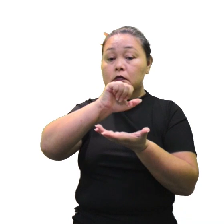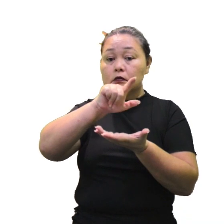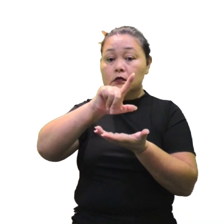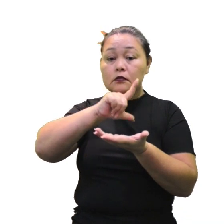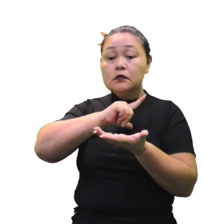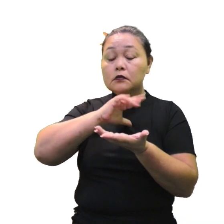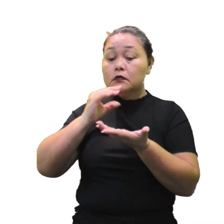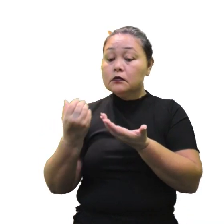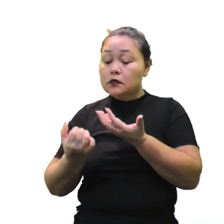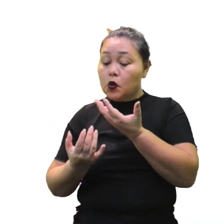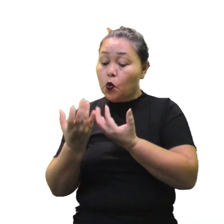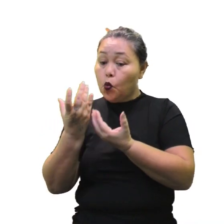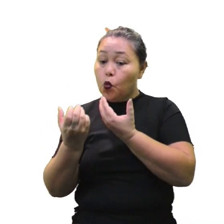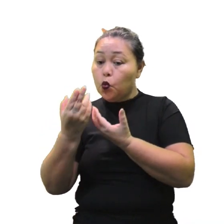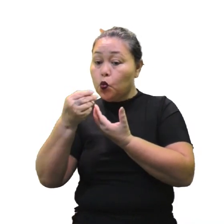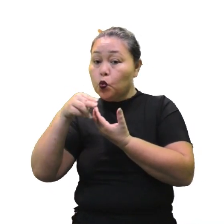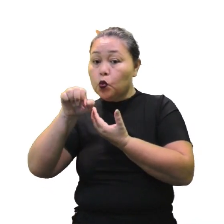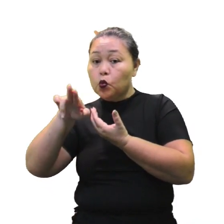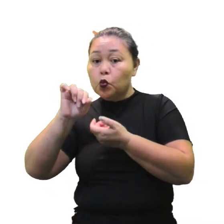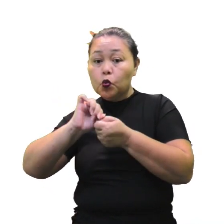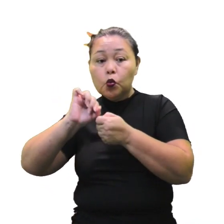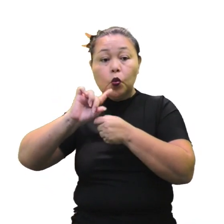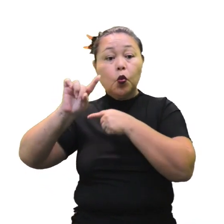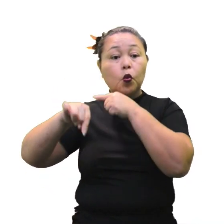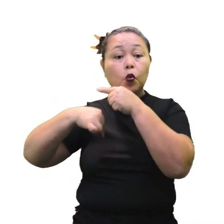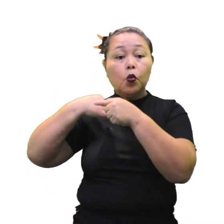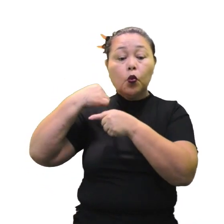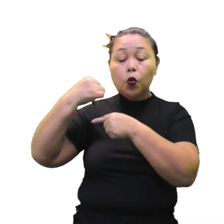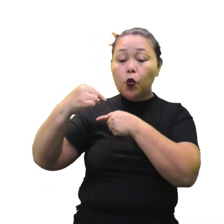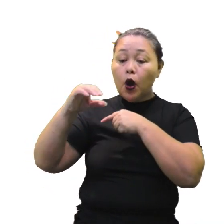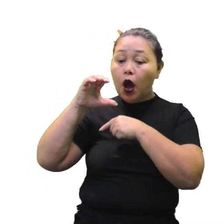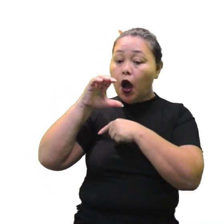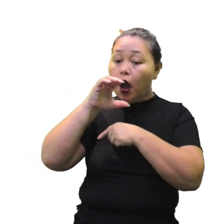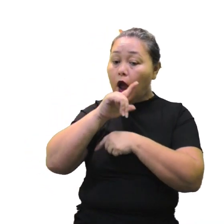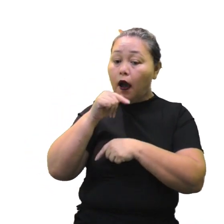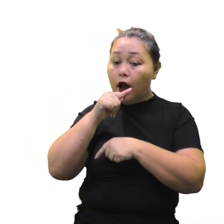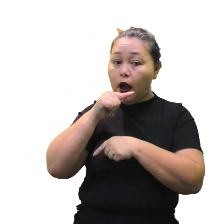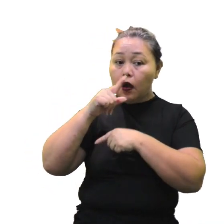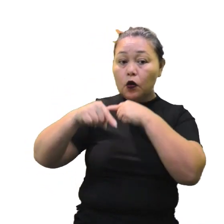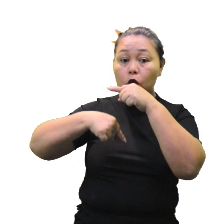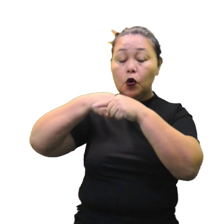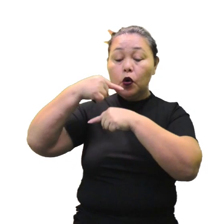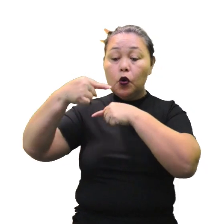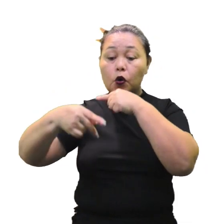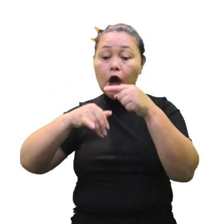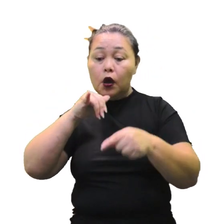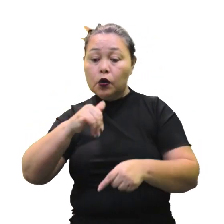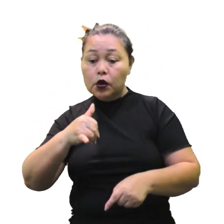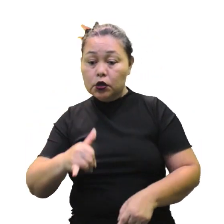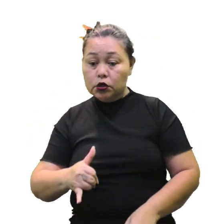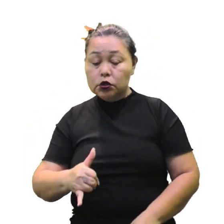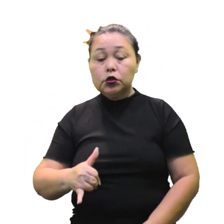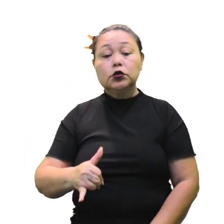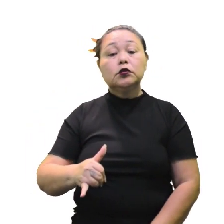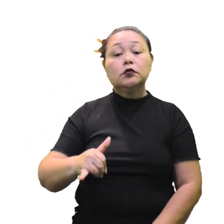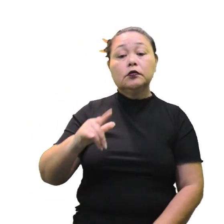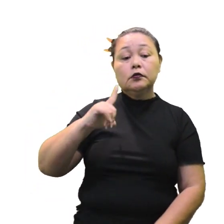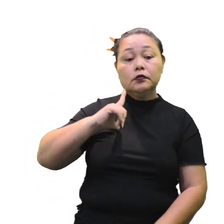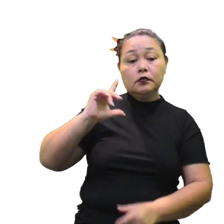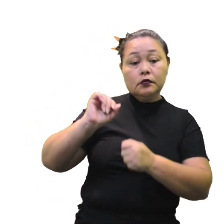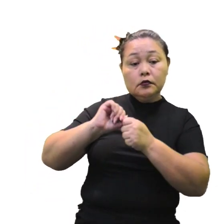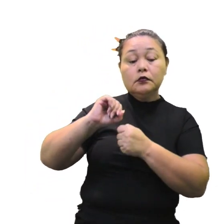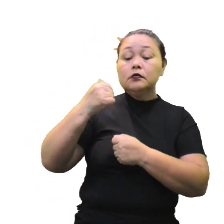que enriquece o urânio para aquecer a água e mover as turbinas, gerando energia elétrica. Estamos referindo a